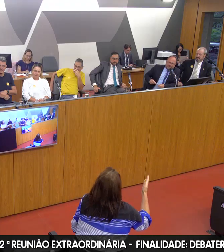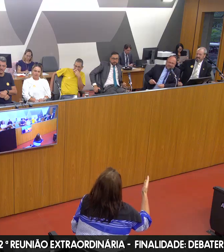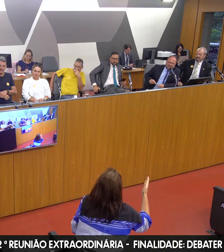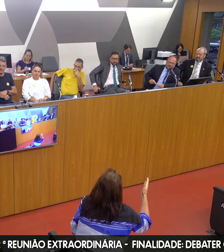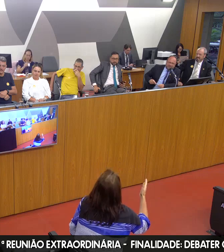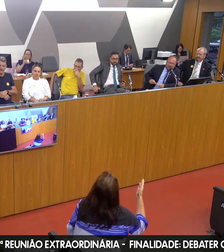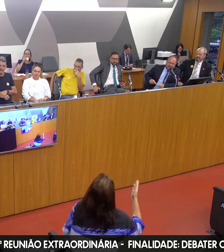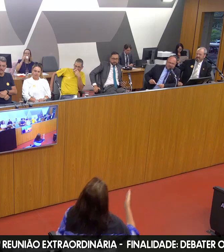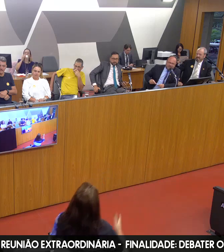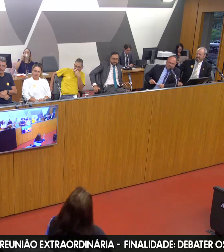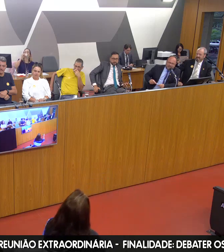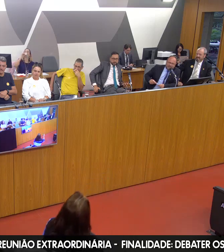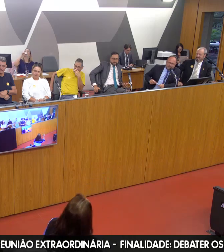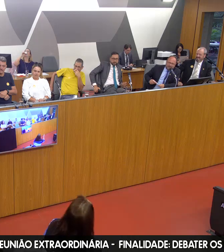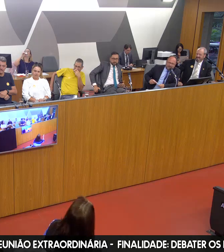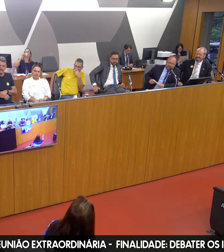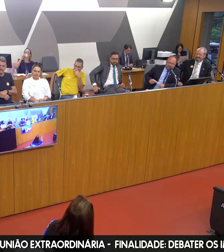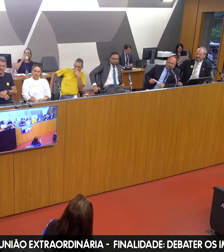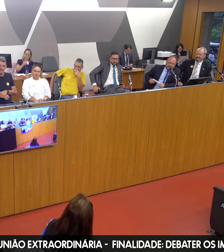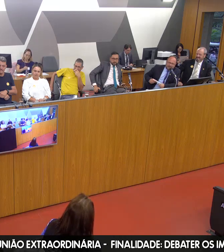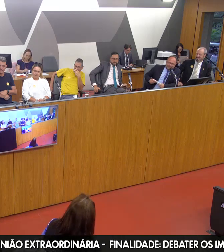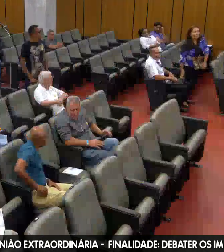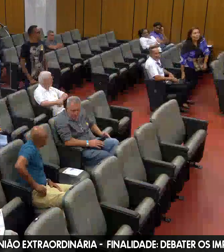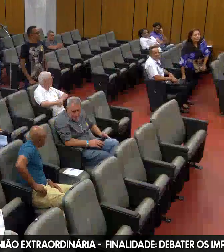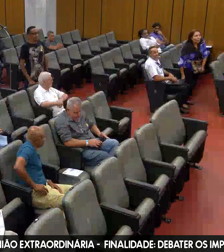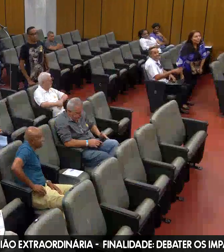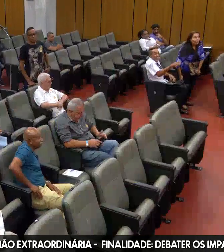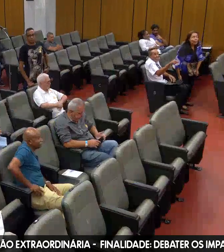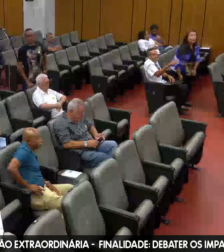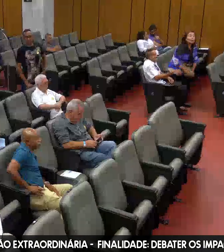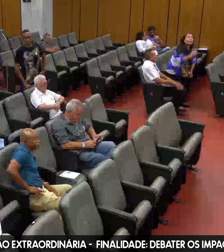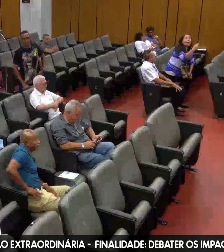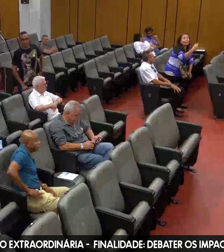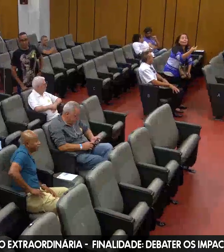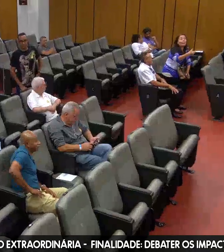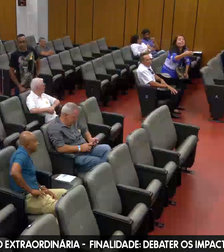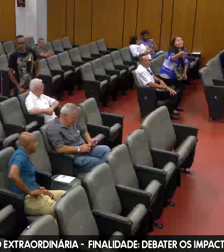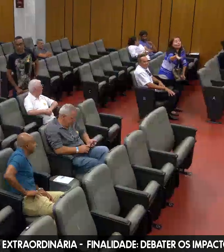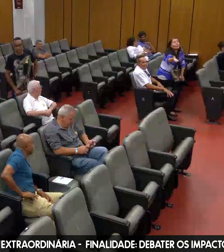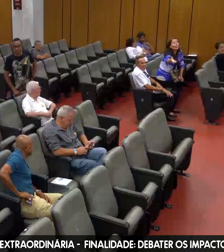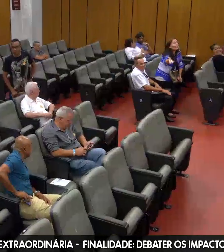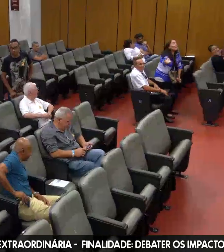ah entendi é um desconto